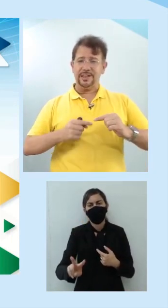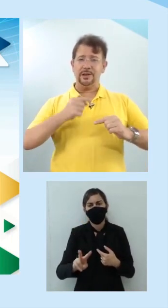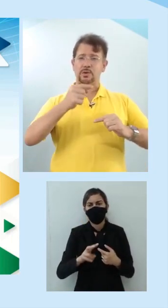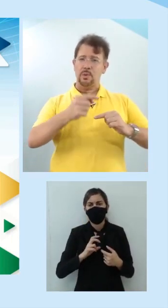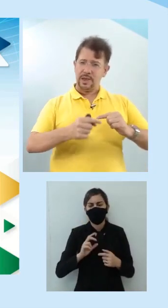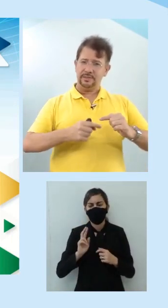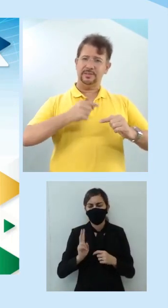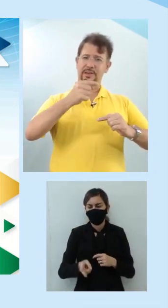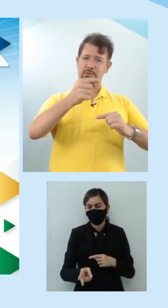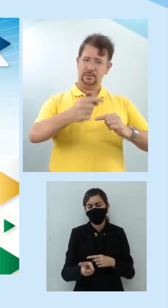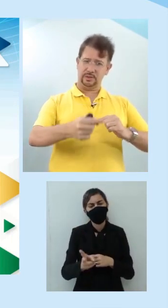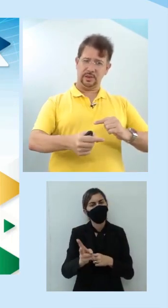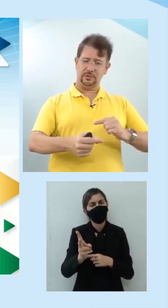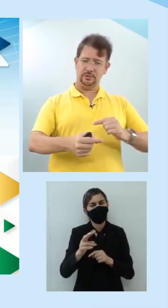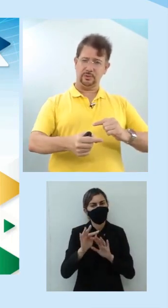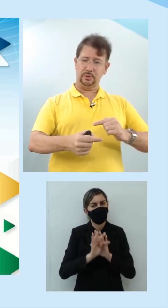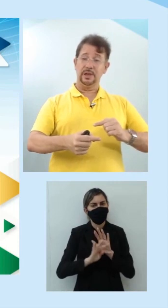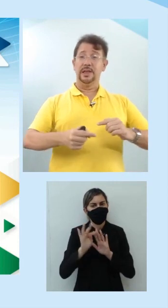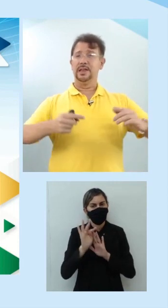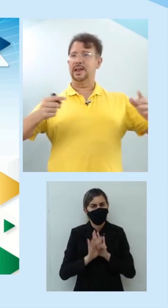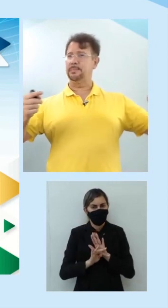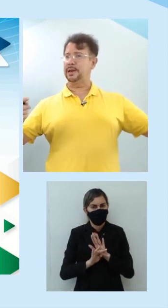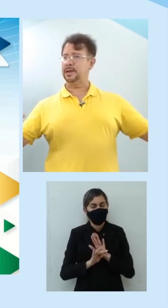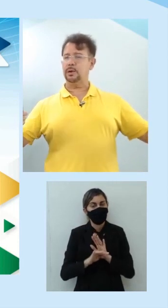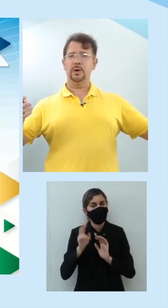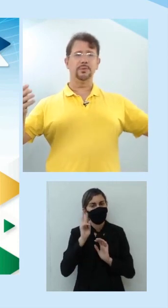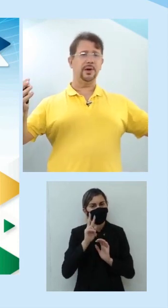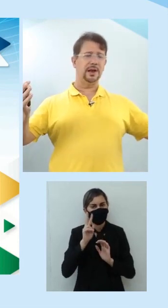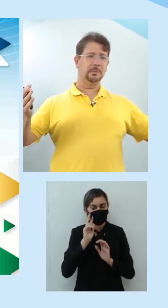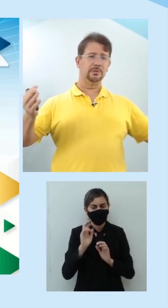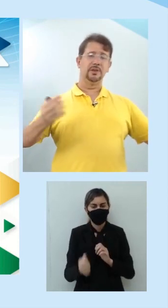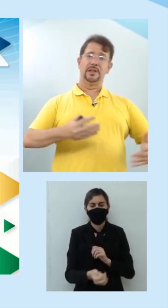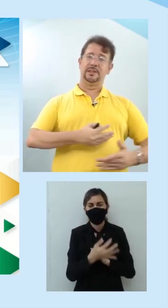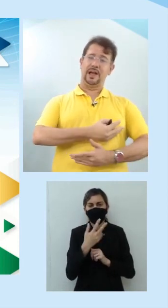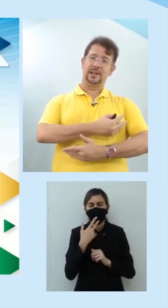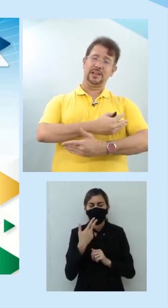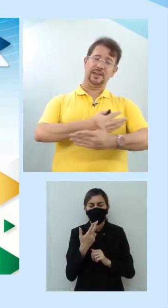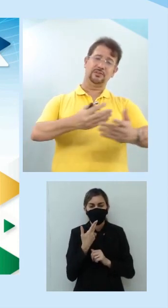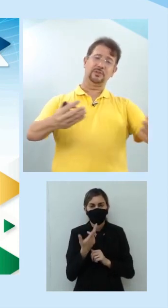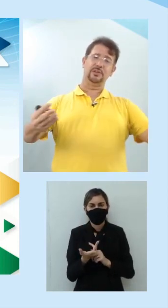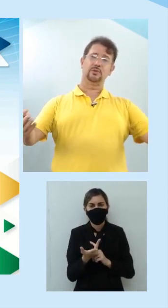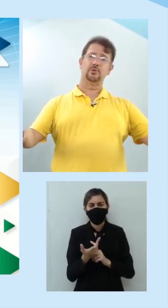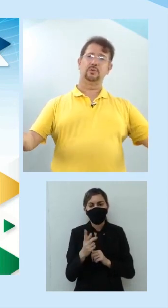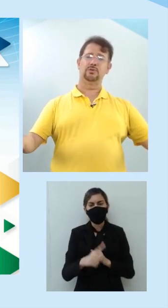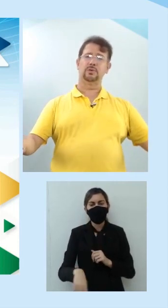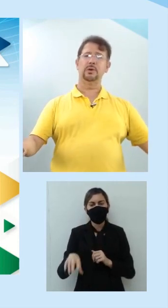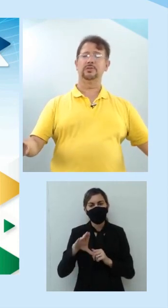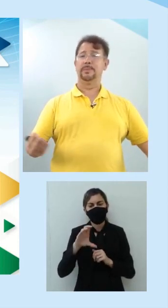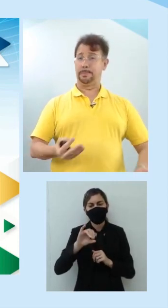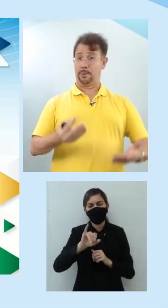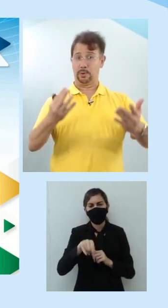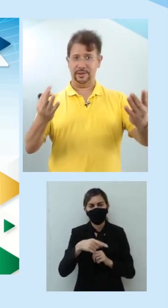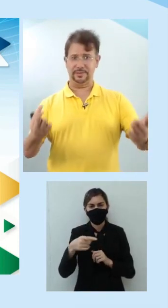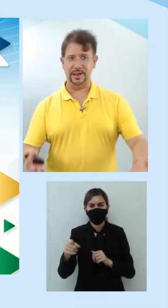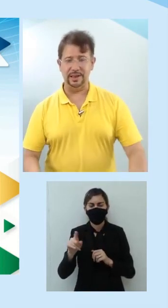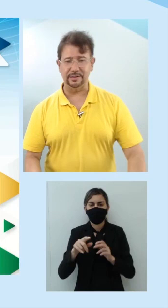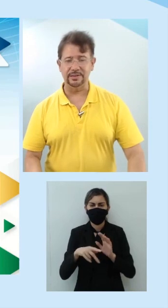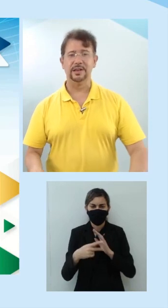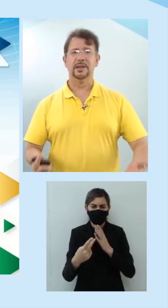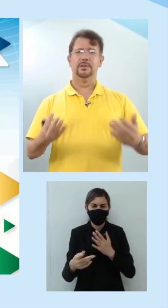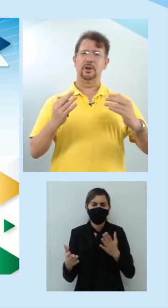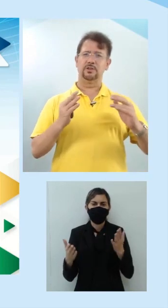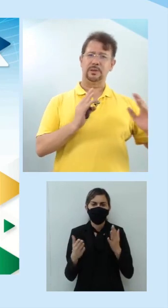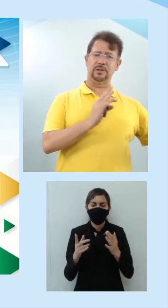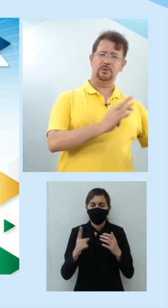a sequência do texto. E lembrar que quando falamos na questão das conjunções, por